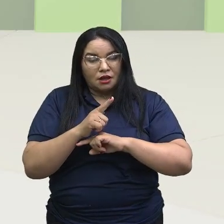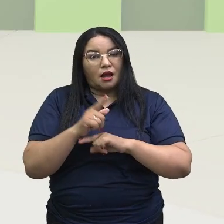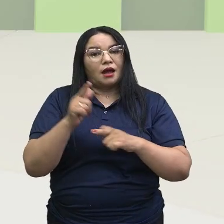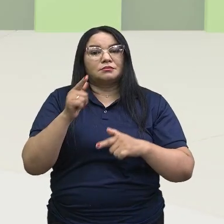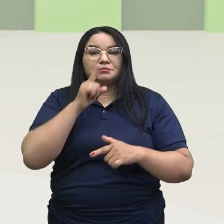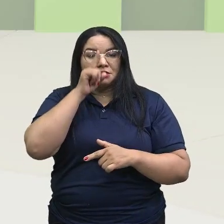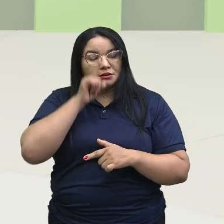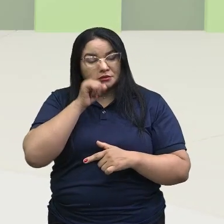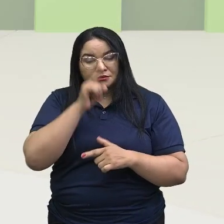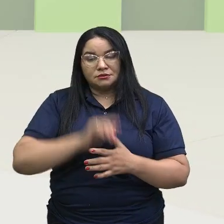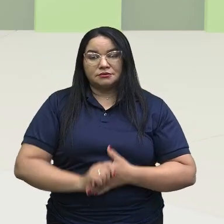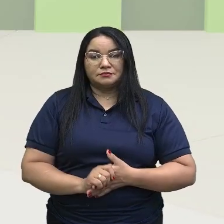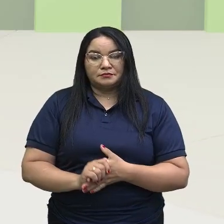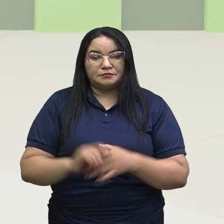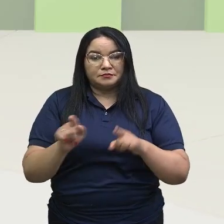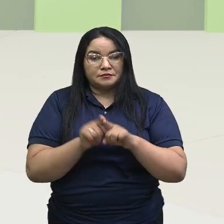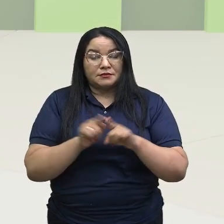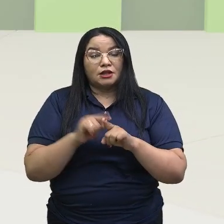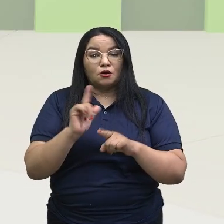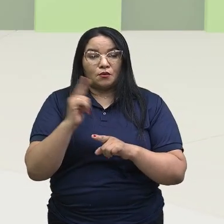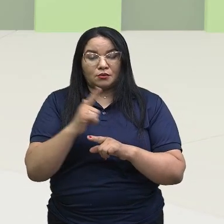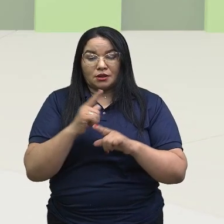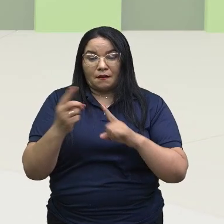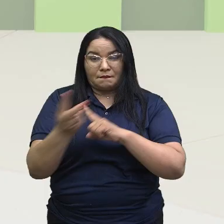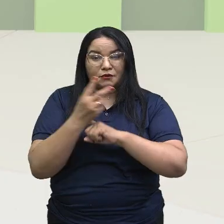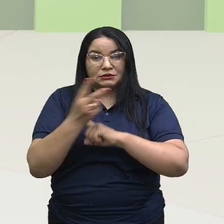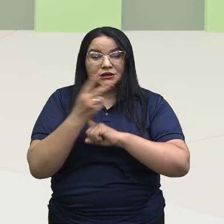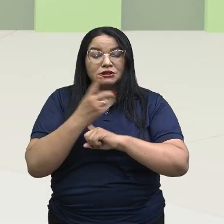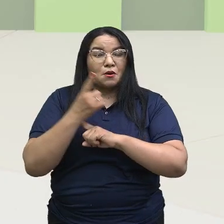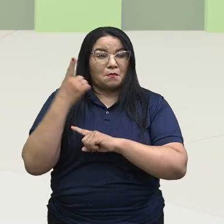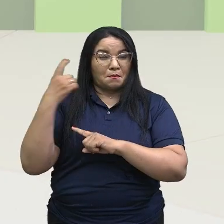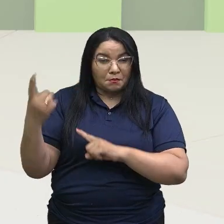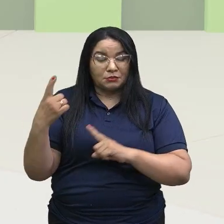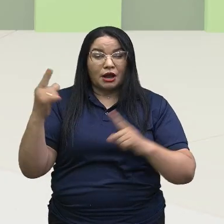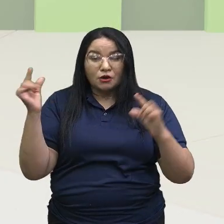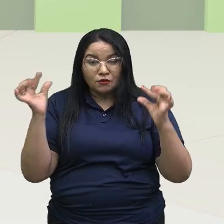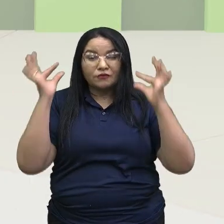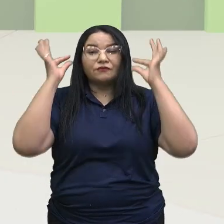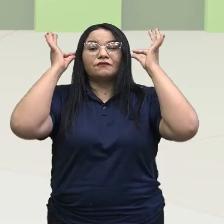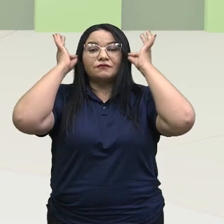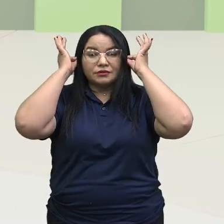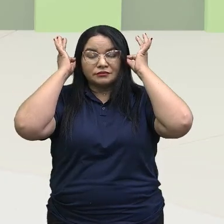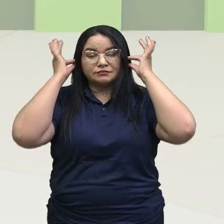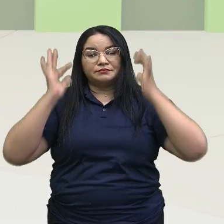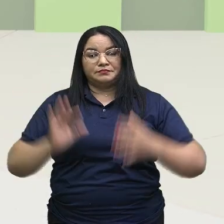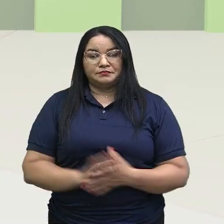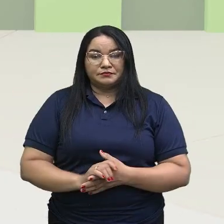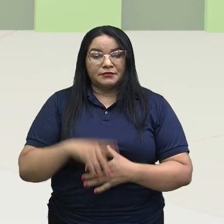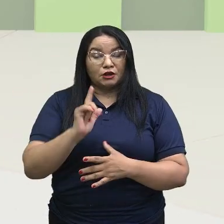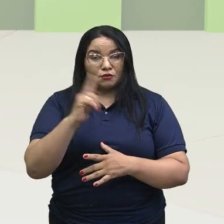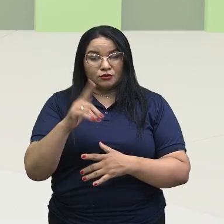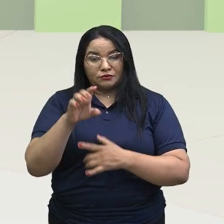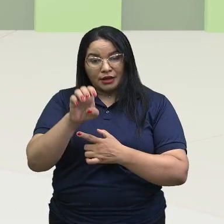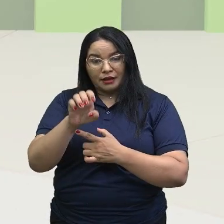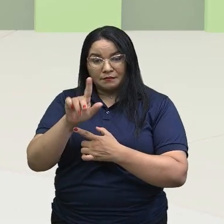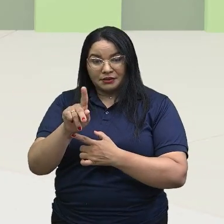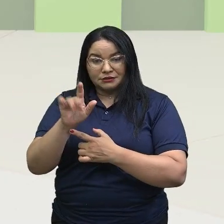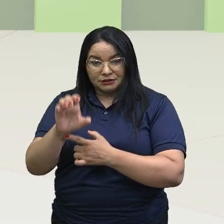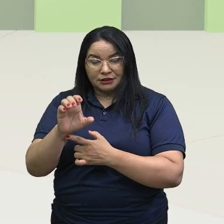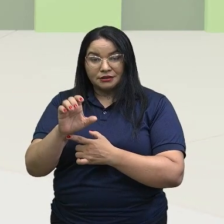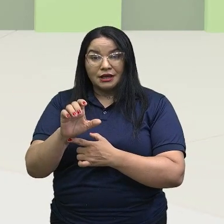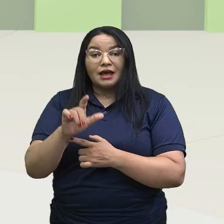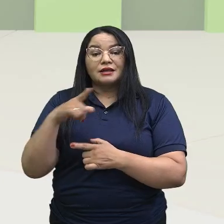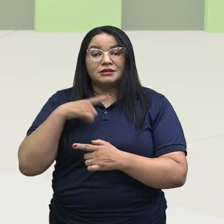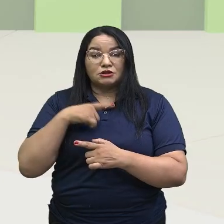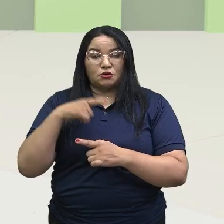óculos, os ouvidos, né? Os fones auriculares. No caso do EPC, a gente tem ali o chuveiro, que